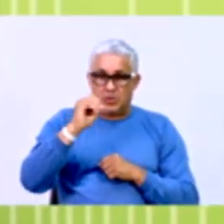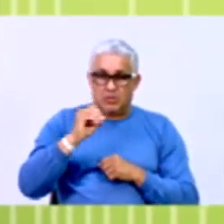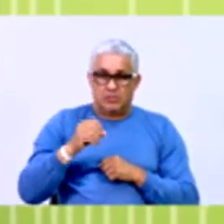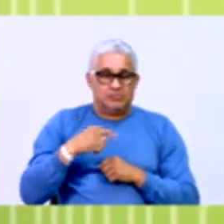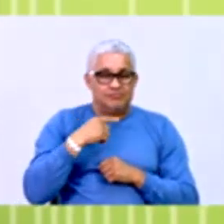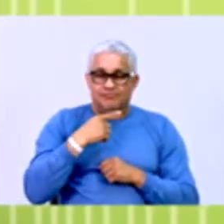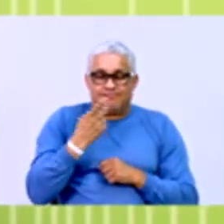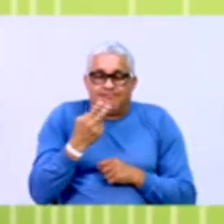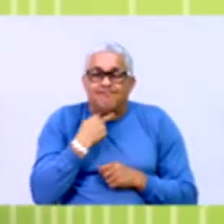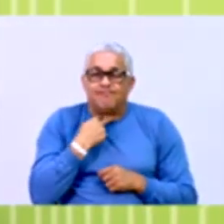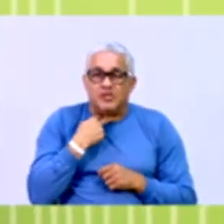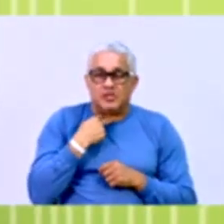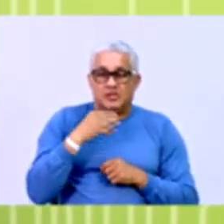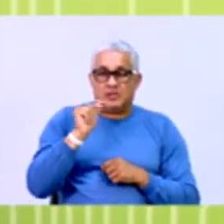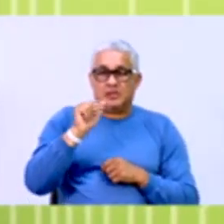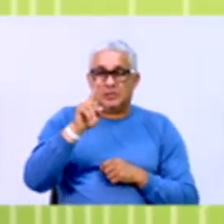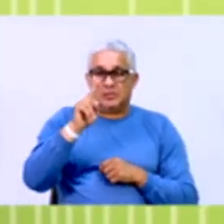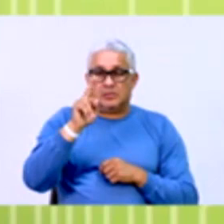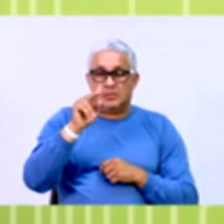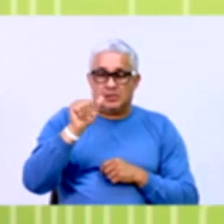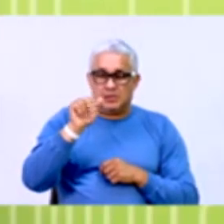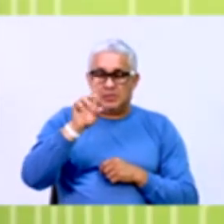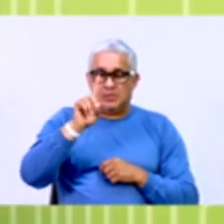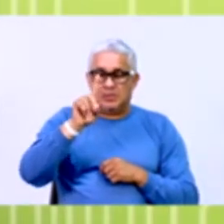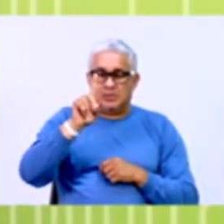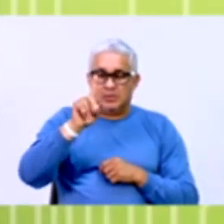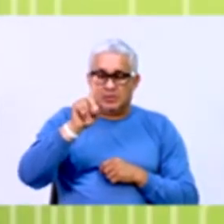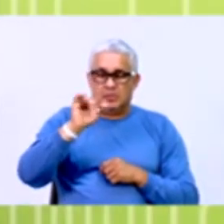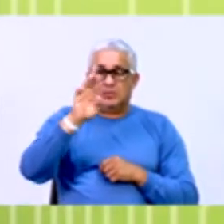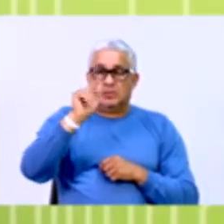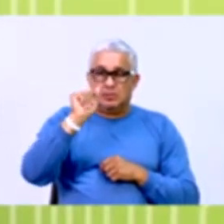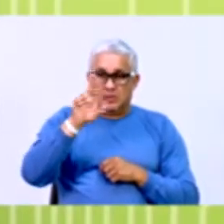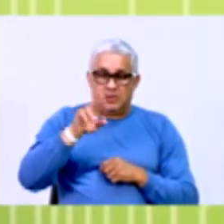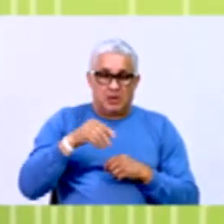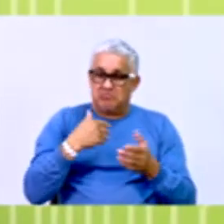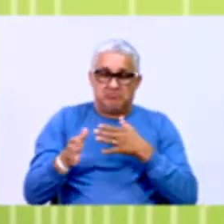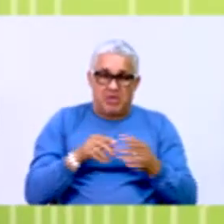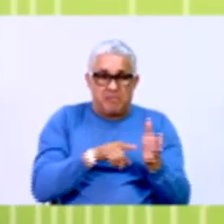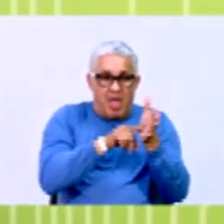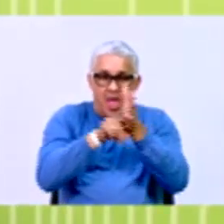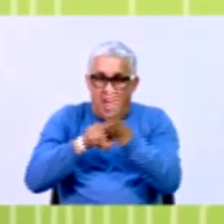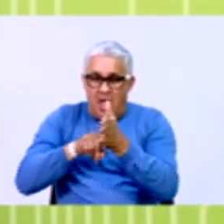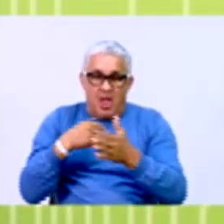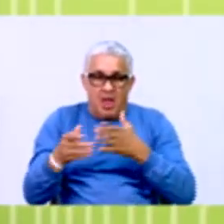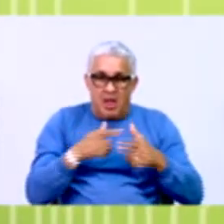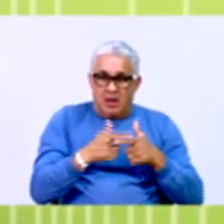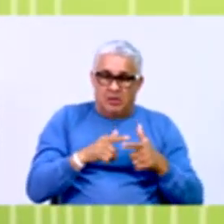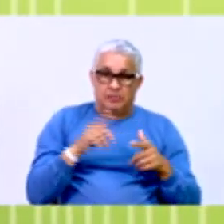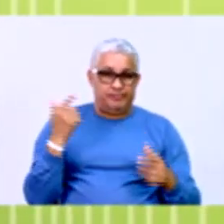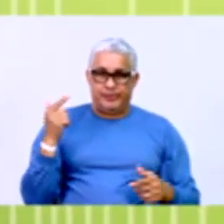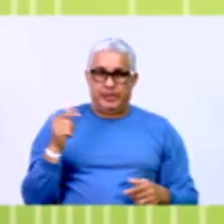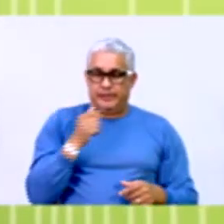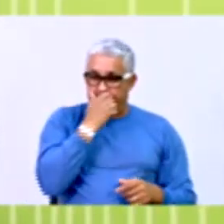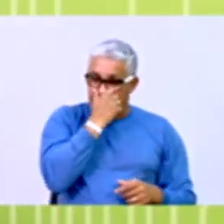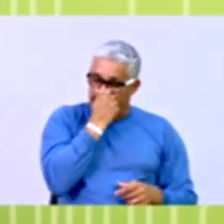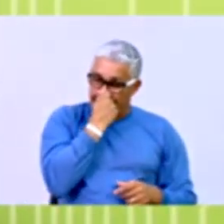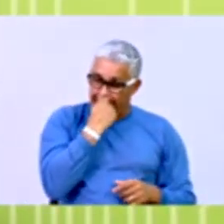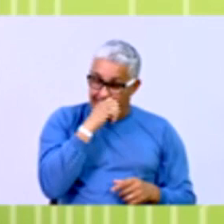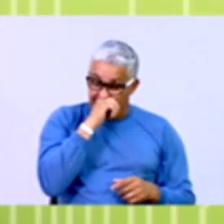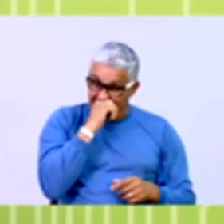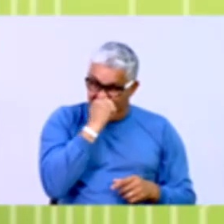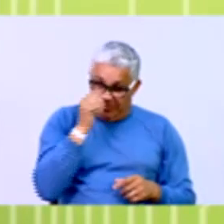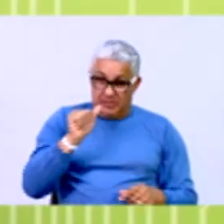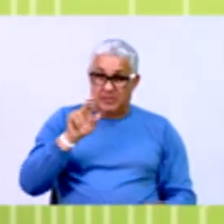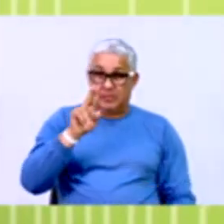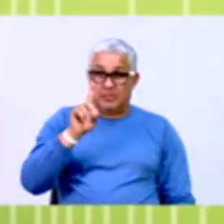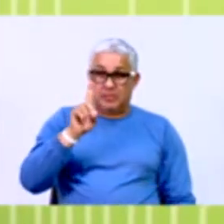esmo, né? Eu vou ficar procurando aqui para ver se eu acho um problema, né? Isso não existe. A auditoria ela precisa, então